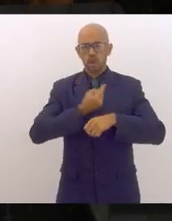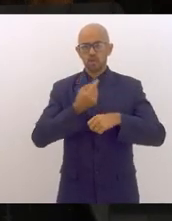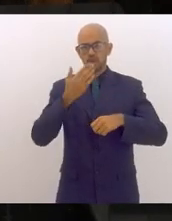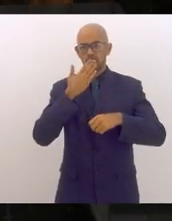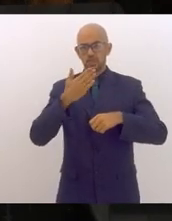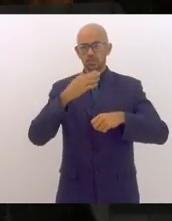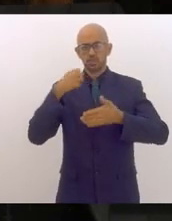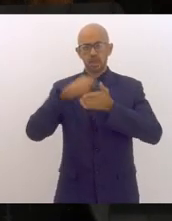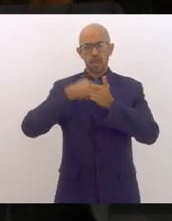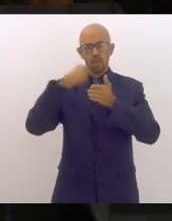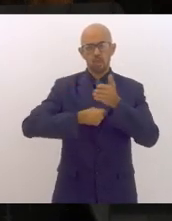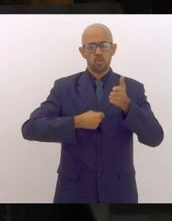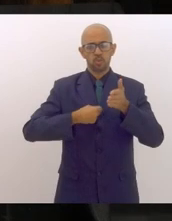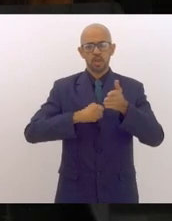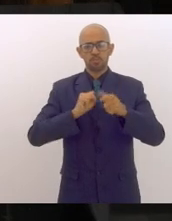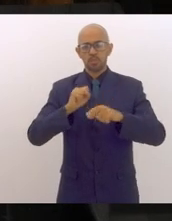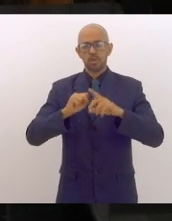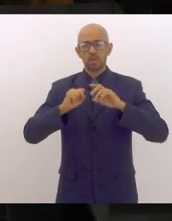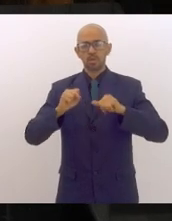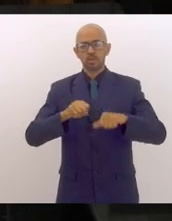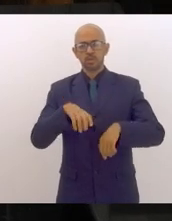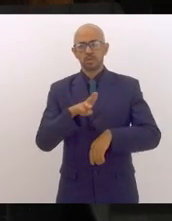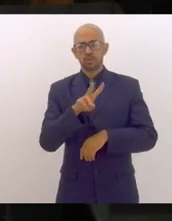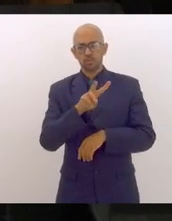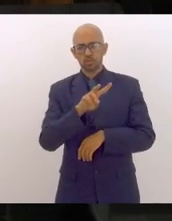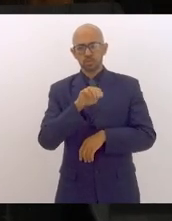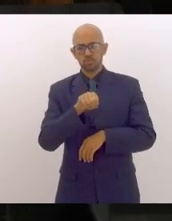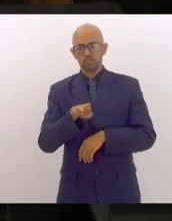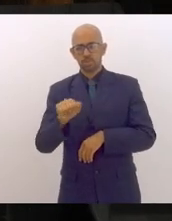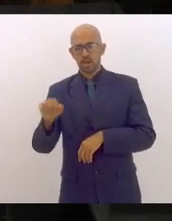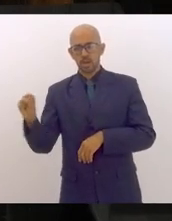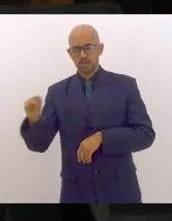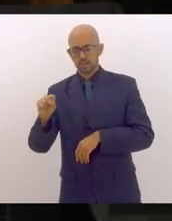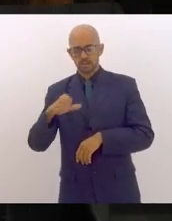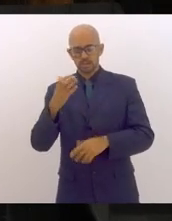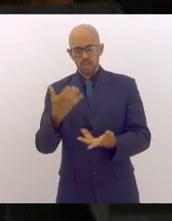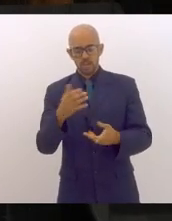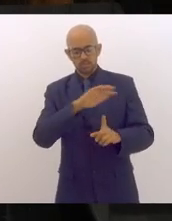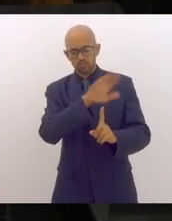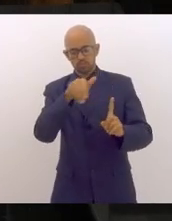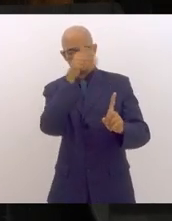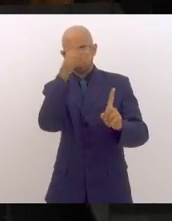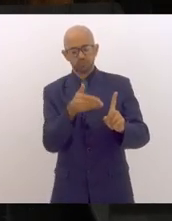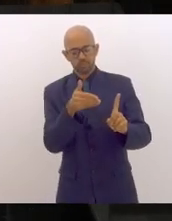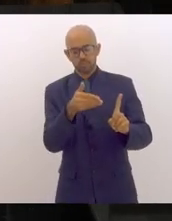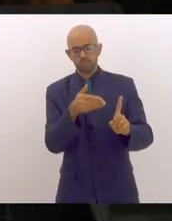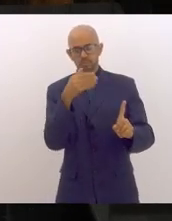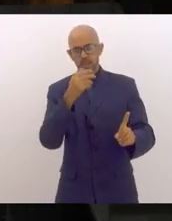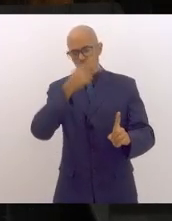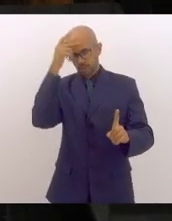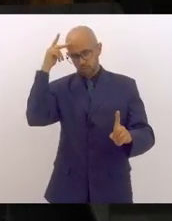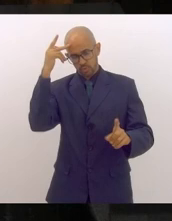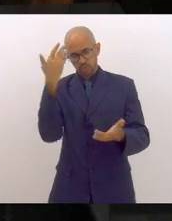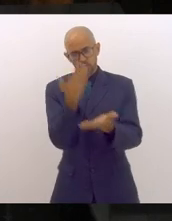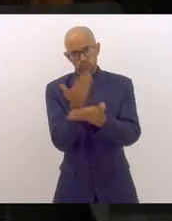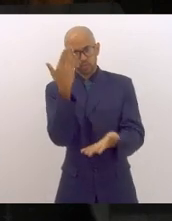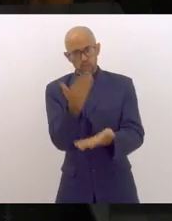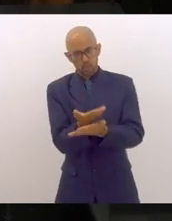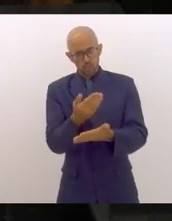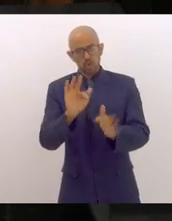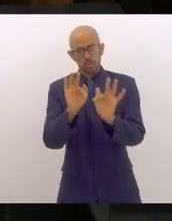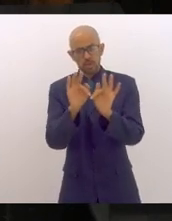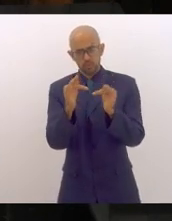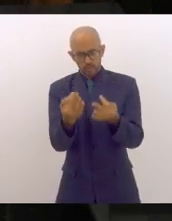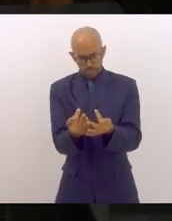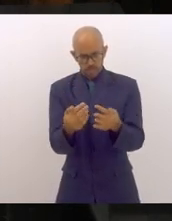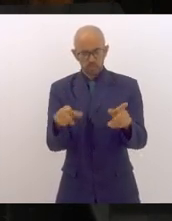todo o nosso apoio à luta por aqueles e aquelas que, em Duas Barras, querem dignidade para quem estuda, dignidade para as famílias